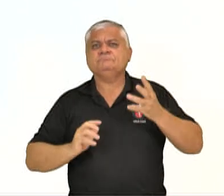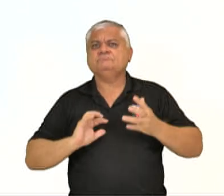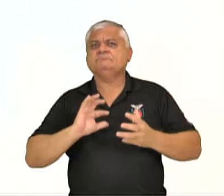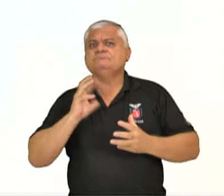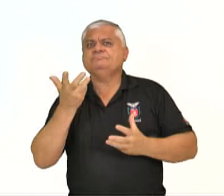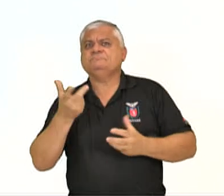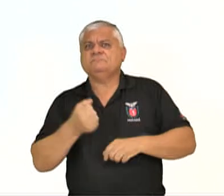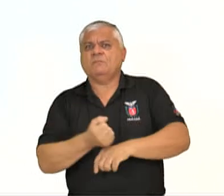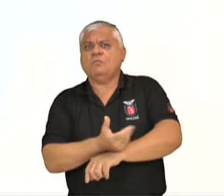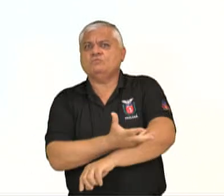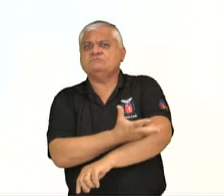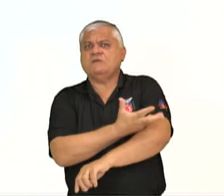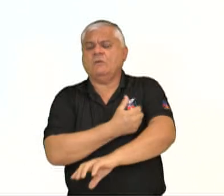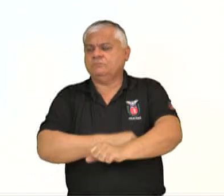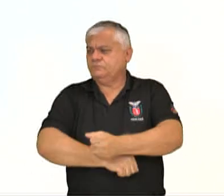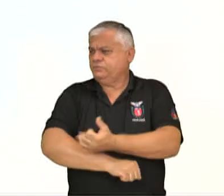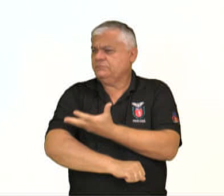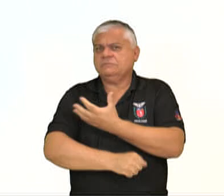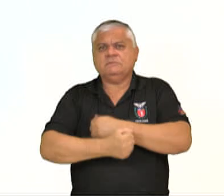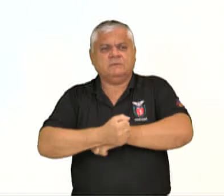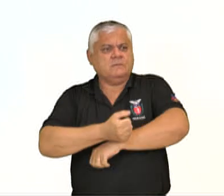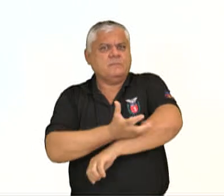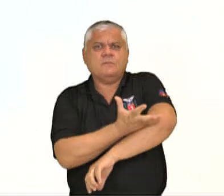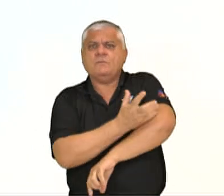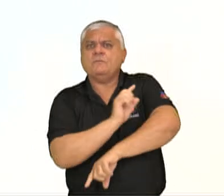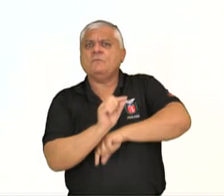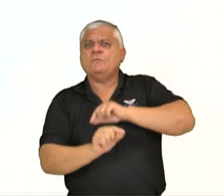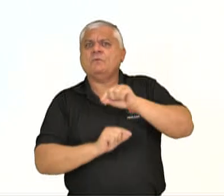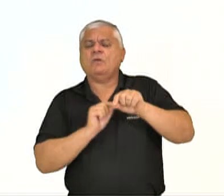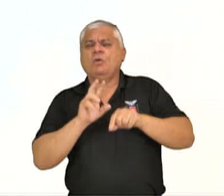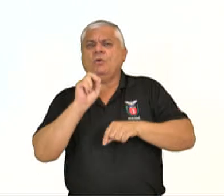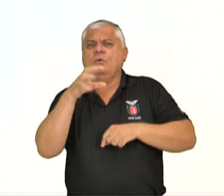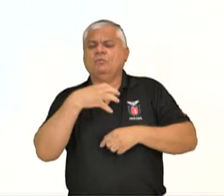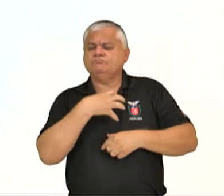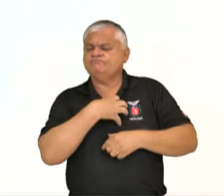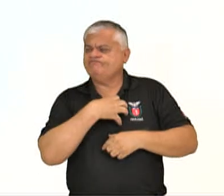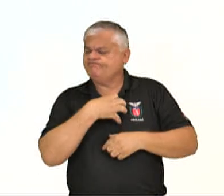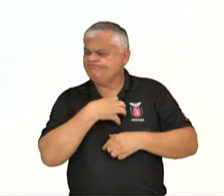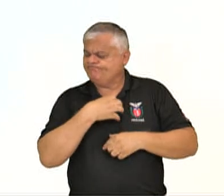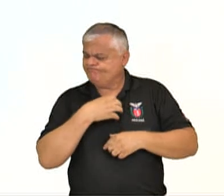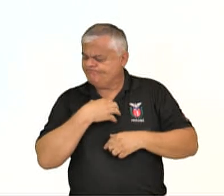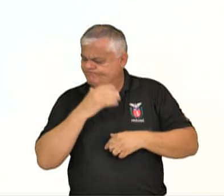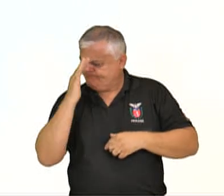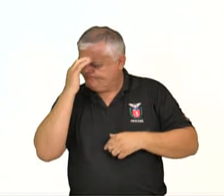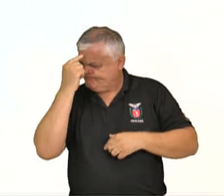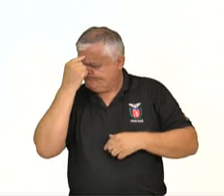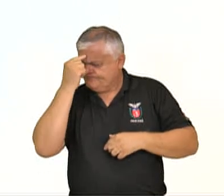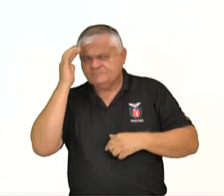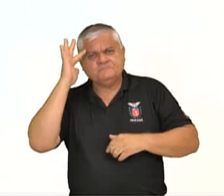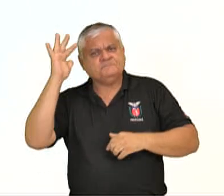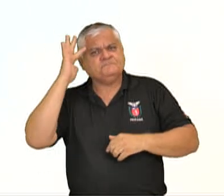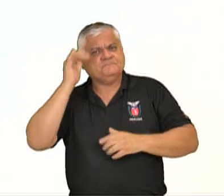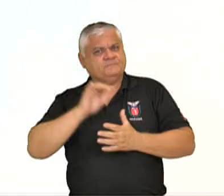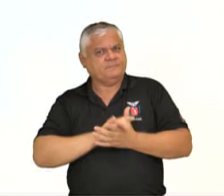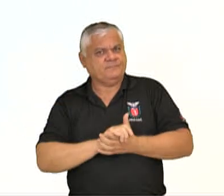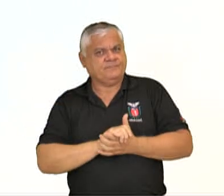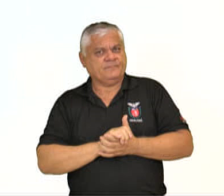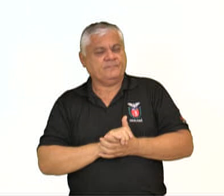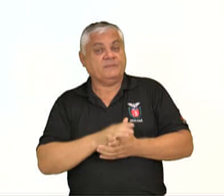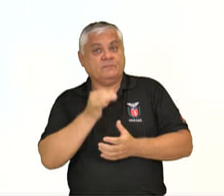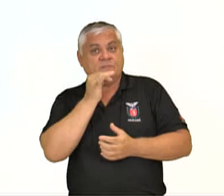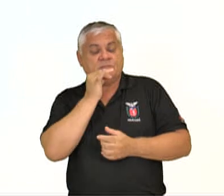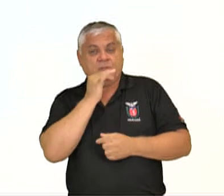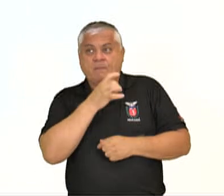nossas emoções ou intuições do indivíduo. Exemplo, o